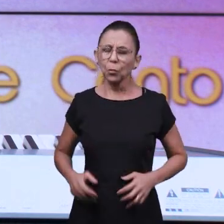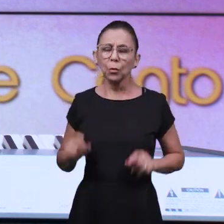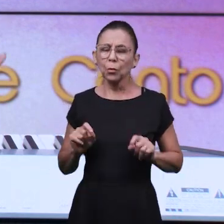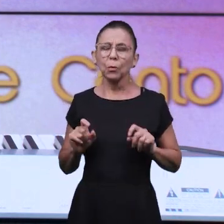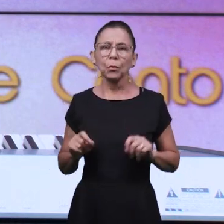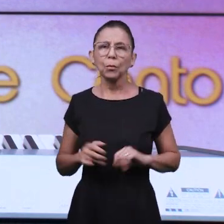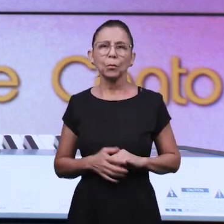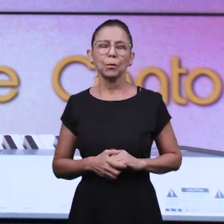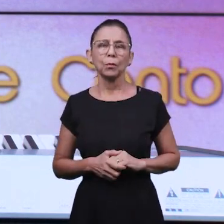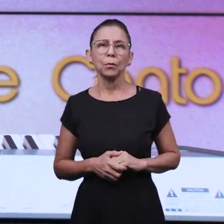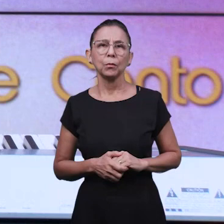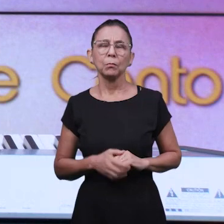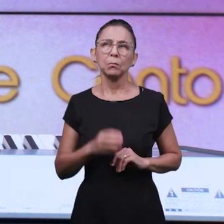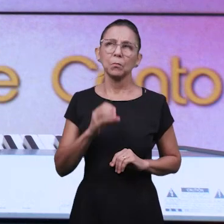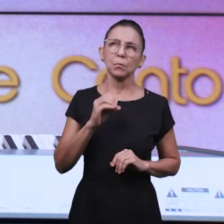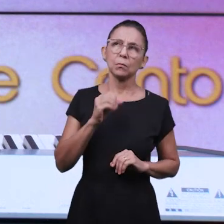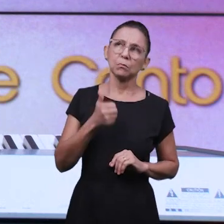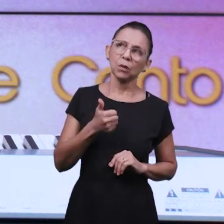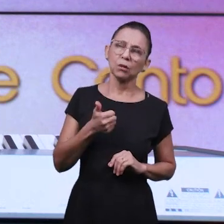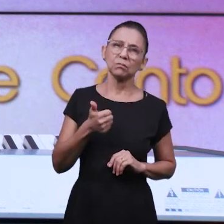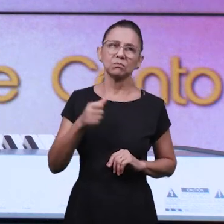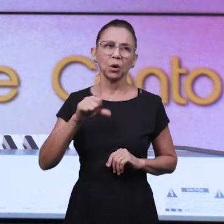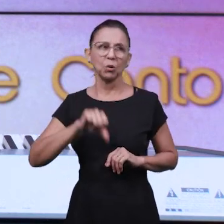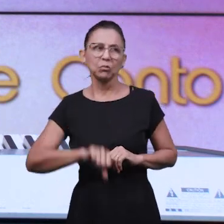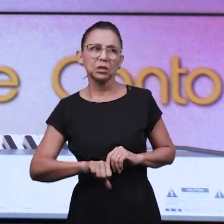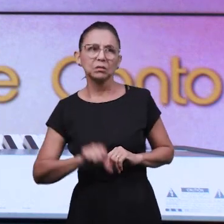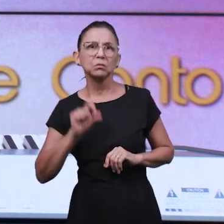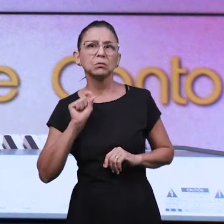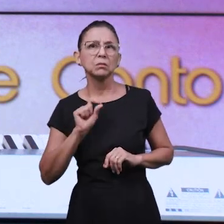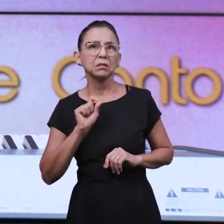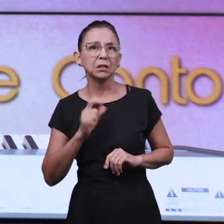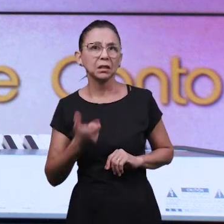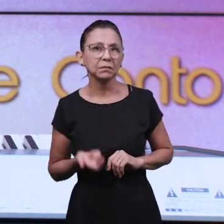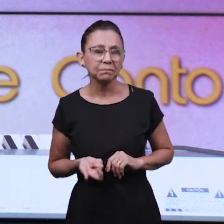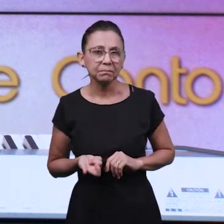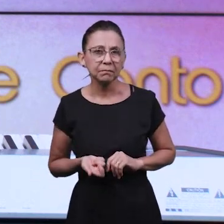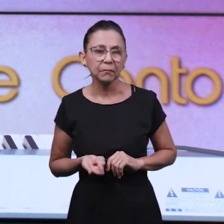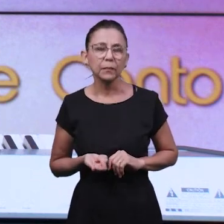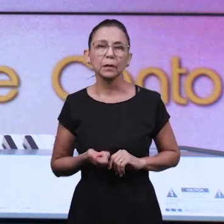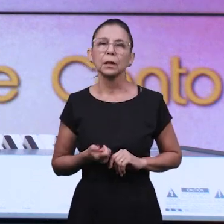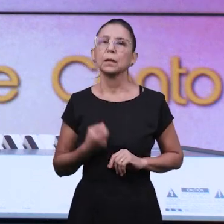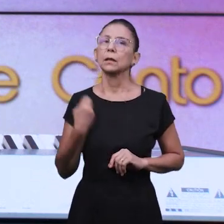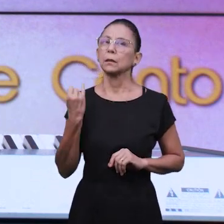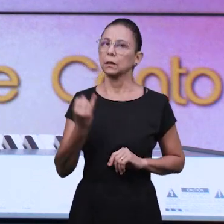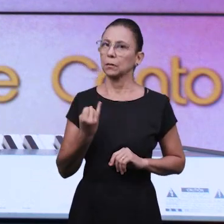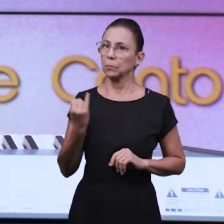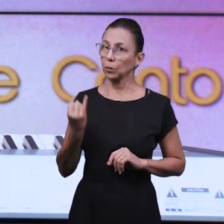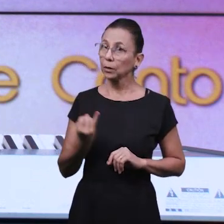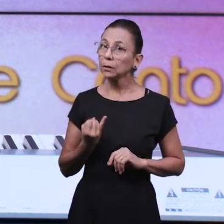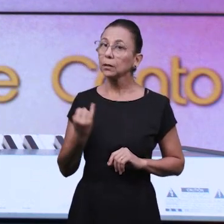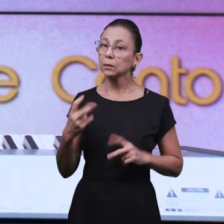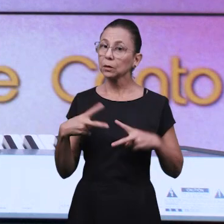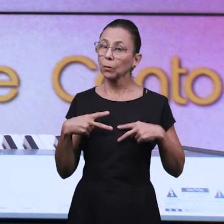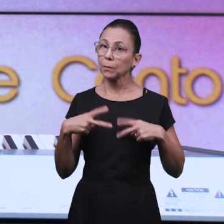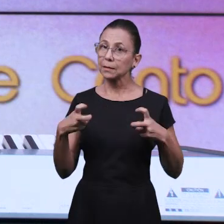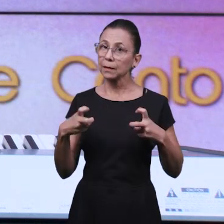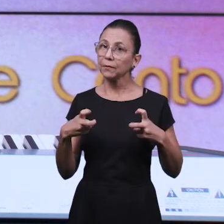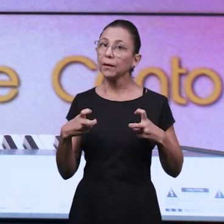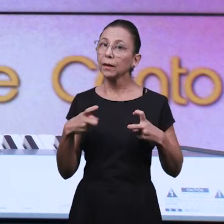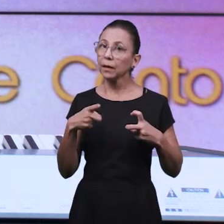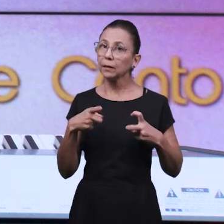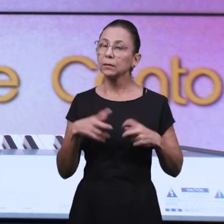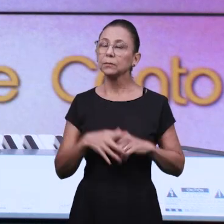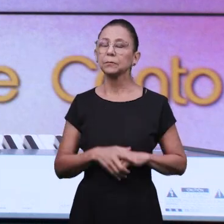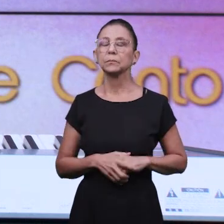que está nos beneficiando e o que não está. Todas essas questões são muito importantes no treino